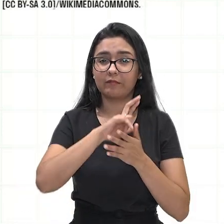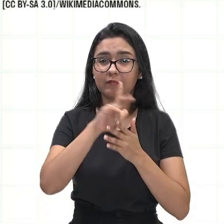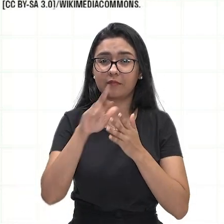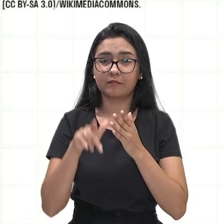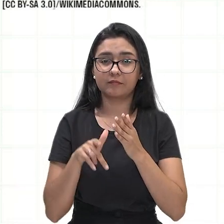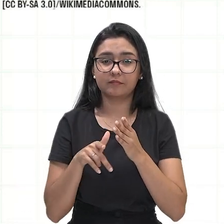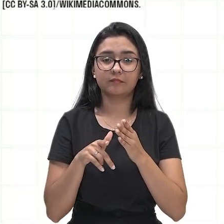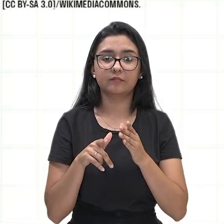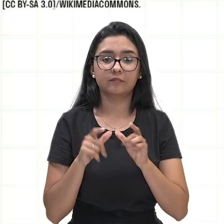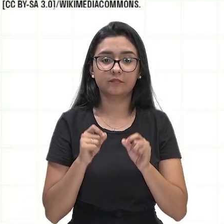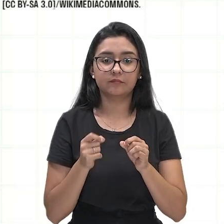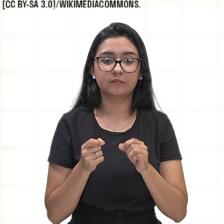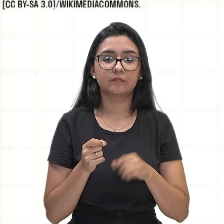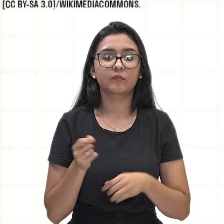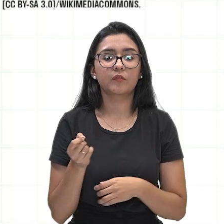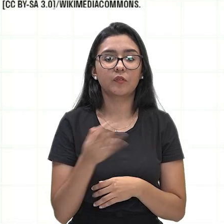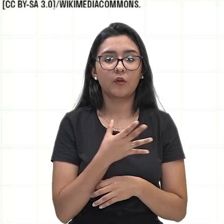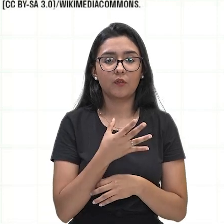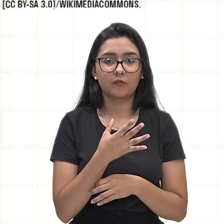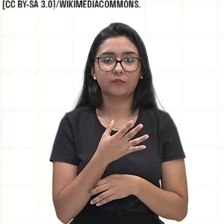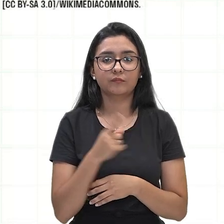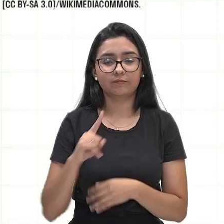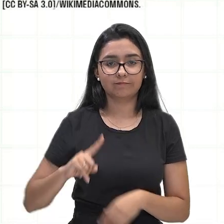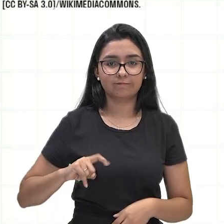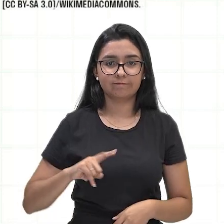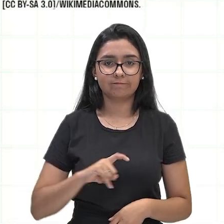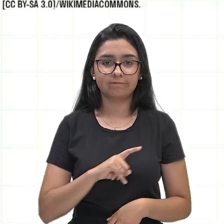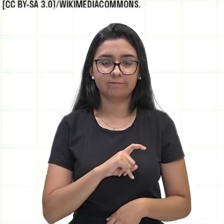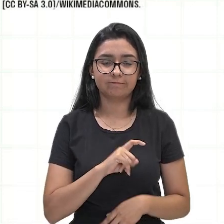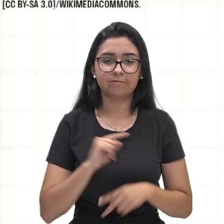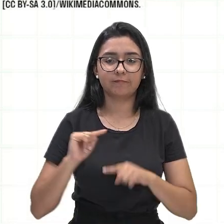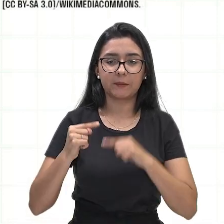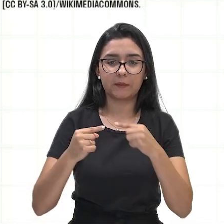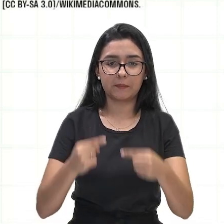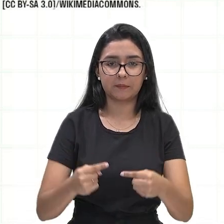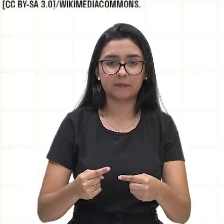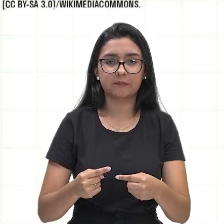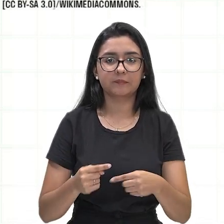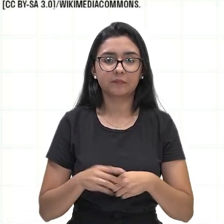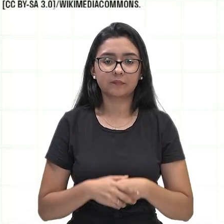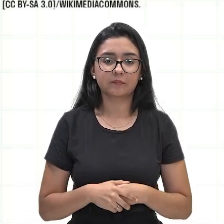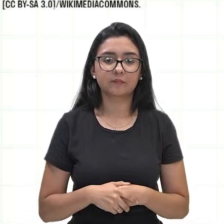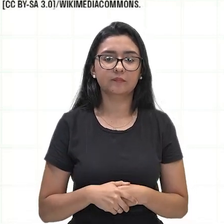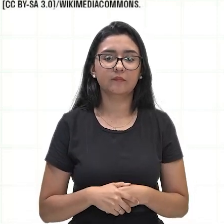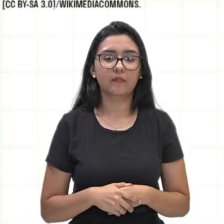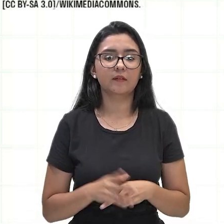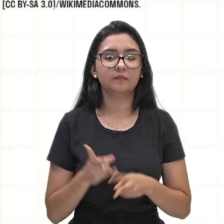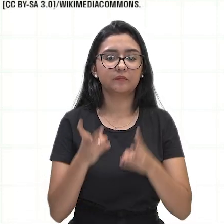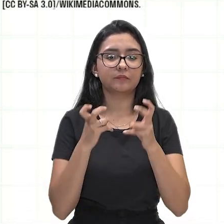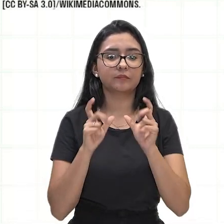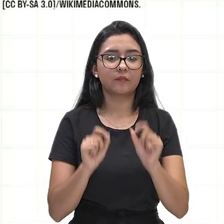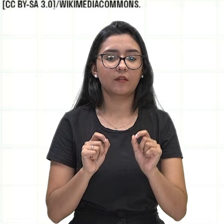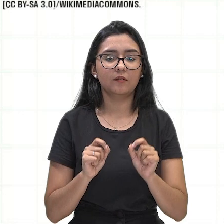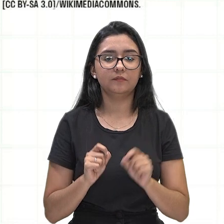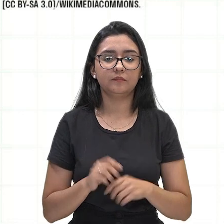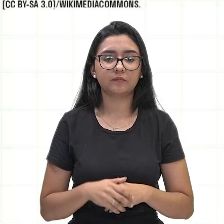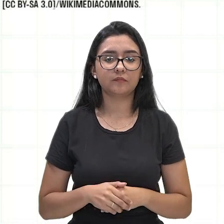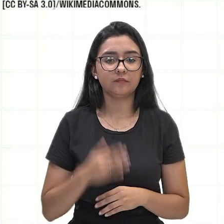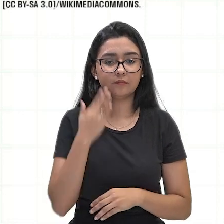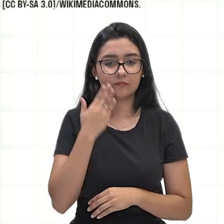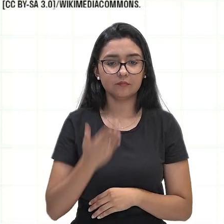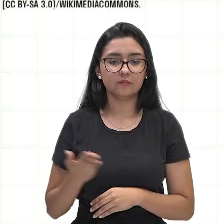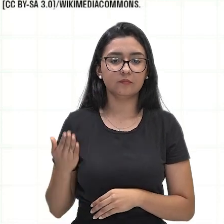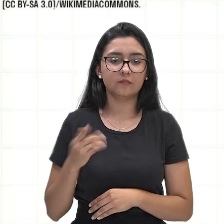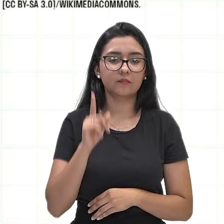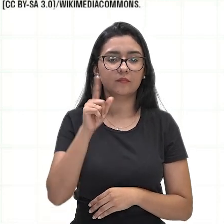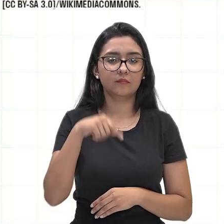cheios aqui, né, de novos indivíduos que podem, né, eclodir, tá? Então esse pedacinho aqui, né,